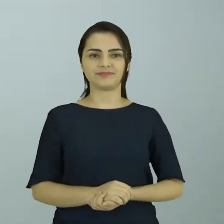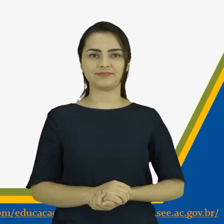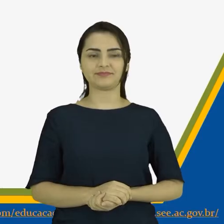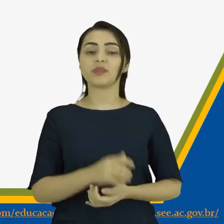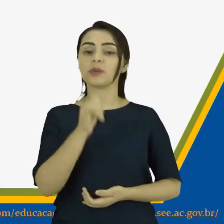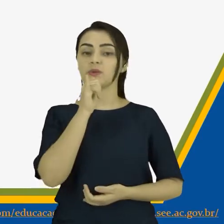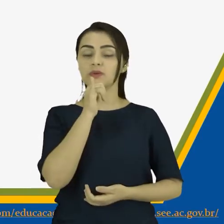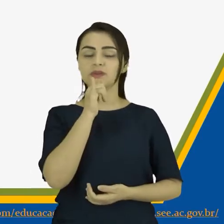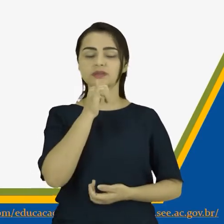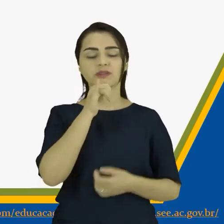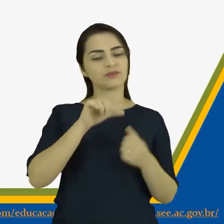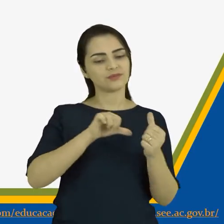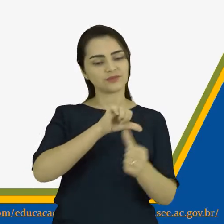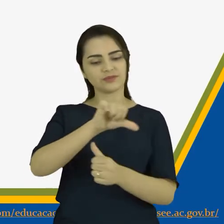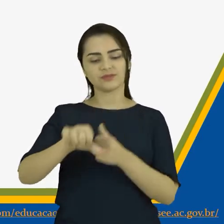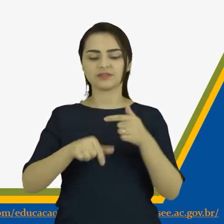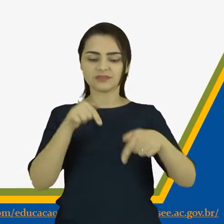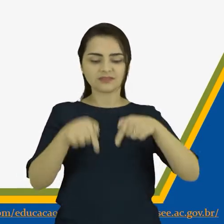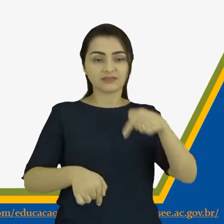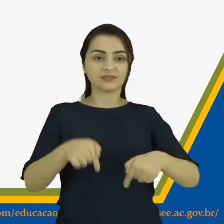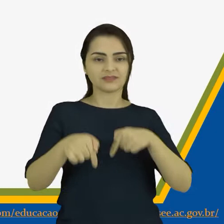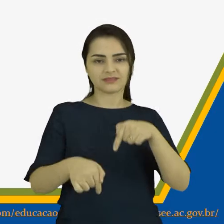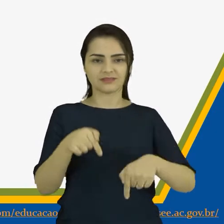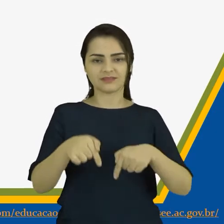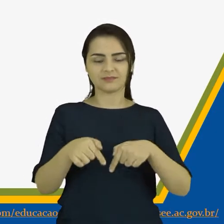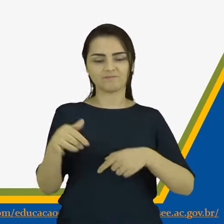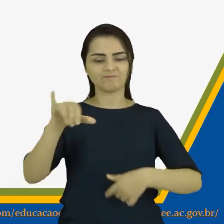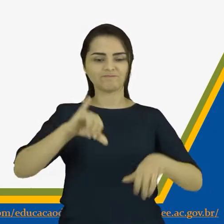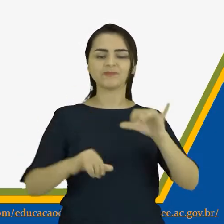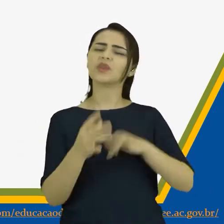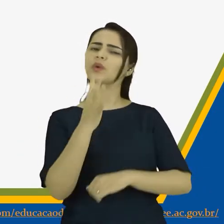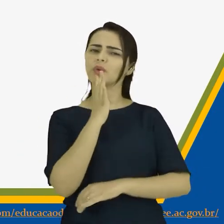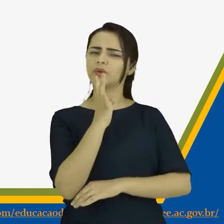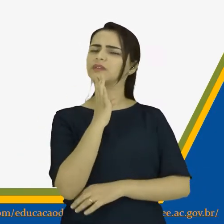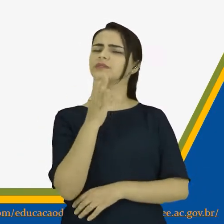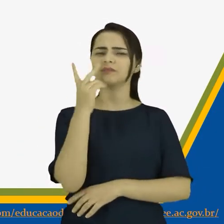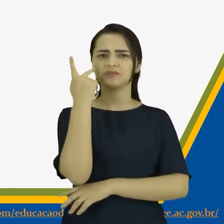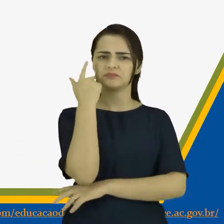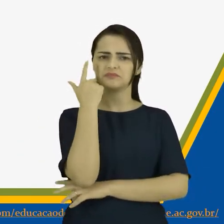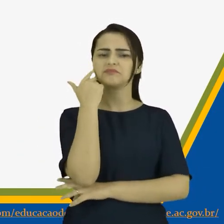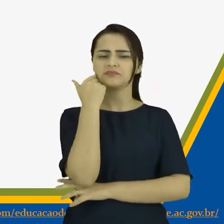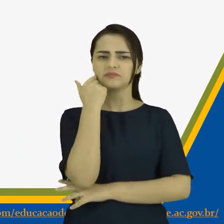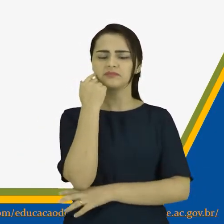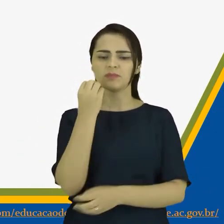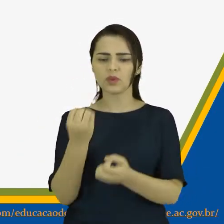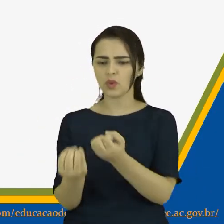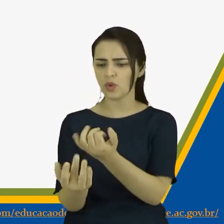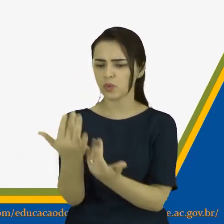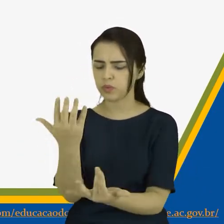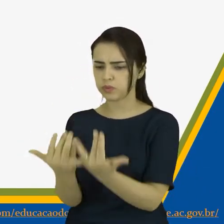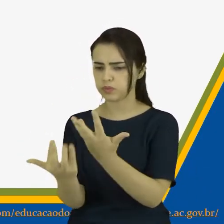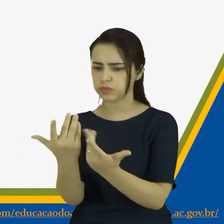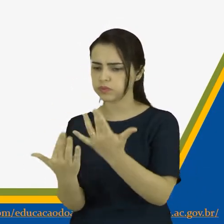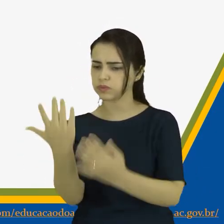Um exemplo de transformação química que nós conhecemos bastante é a queima da